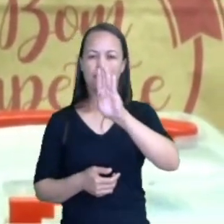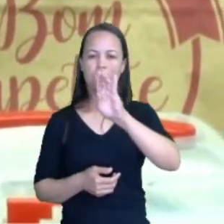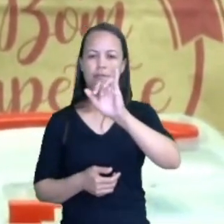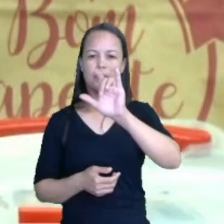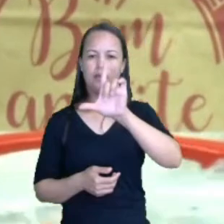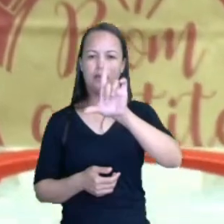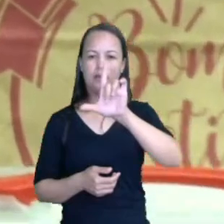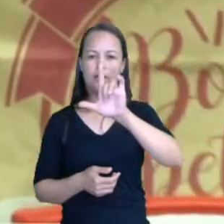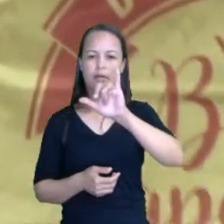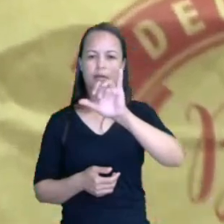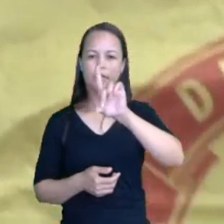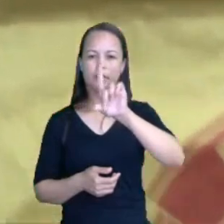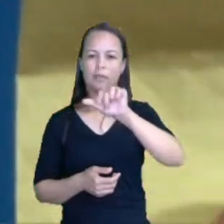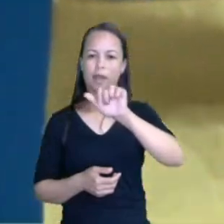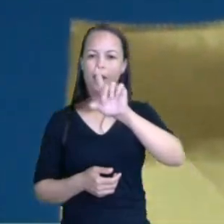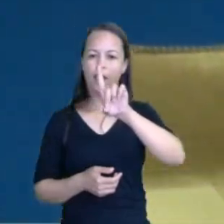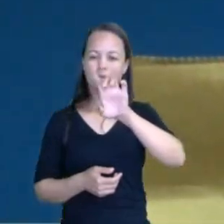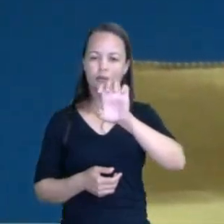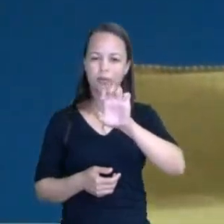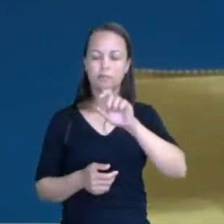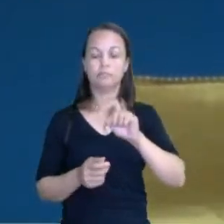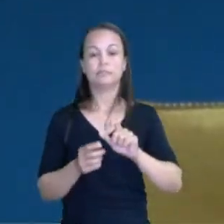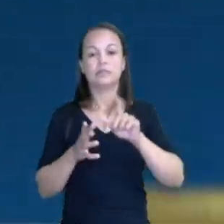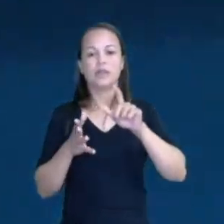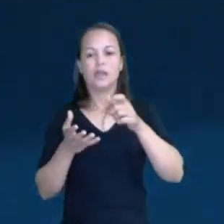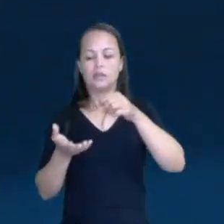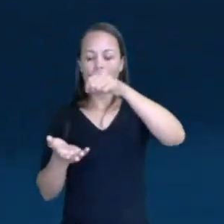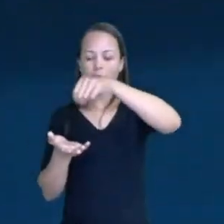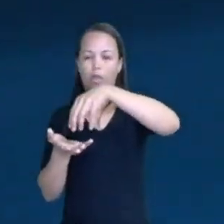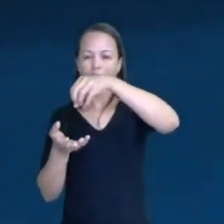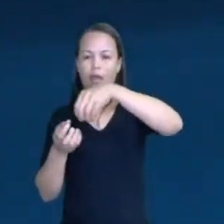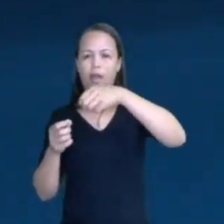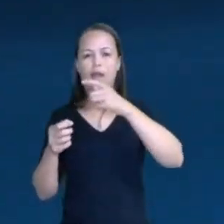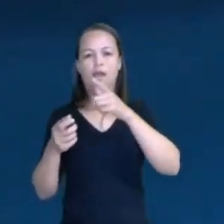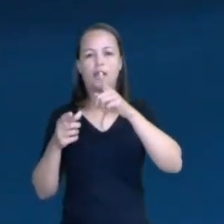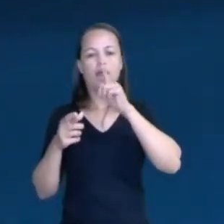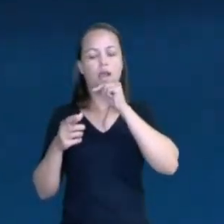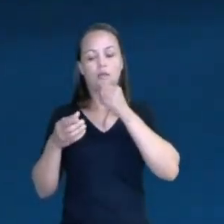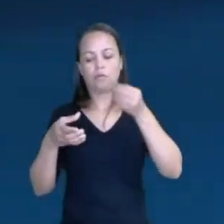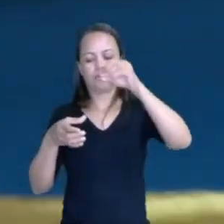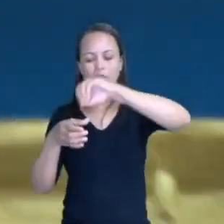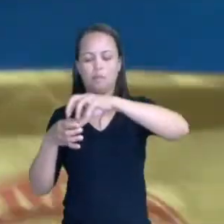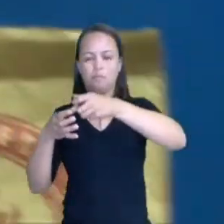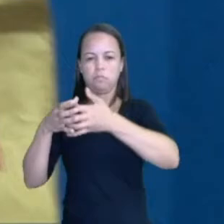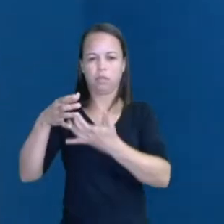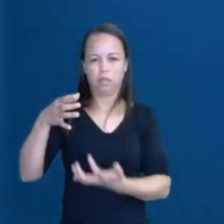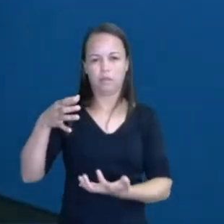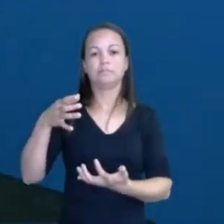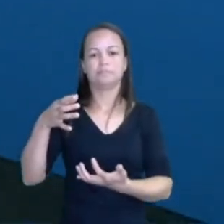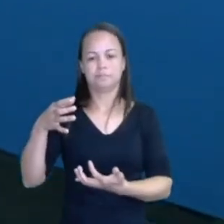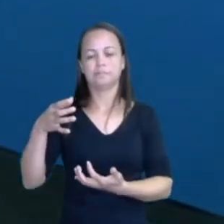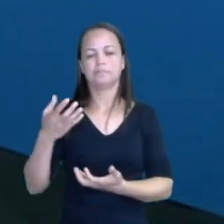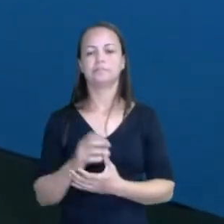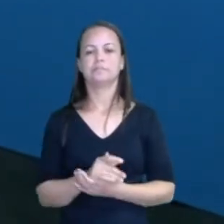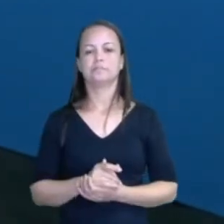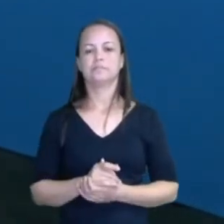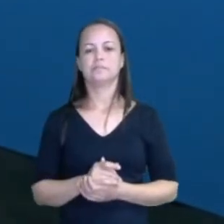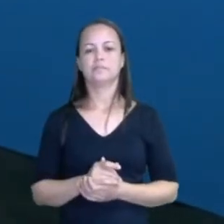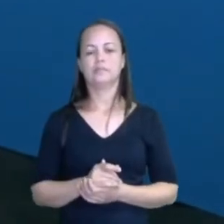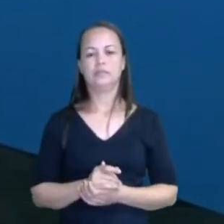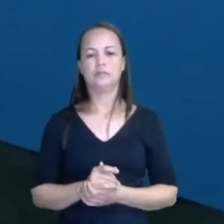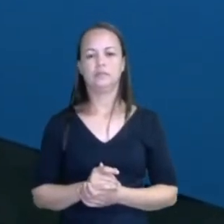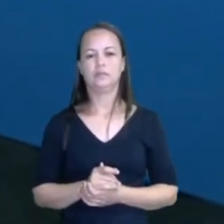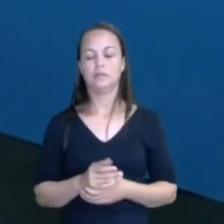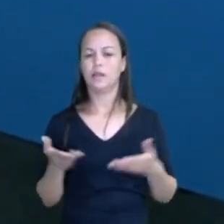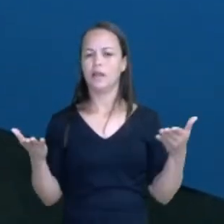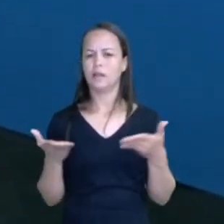já escorreu, ó, ela já está pingando aqui, porque o paninho é altamente permeável, tá certo? Agora, se